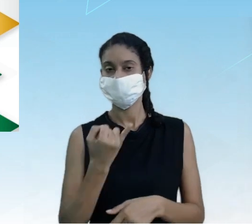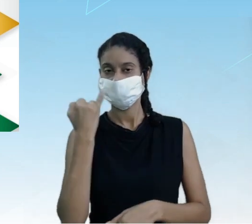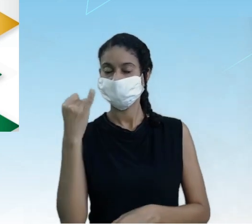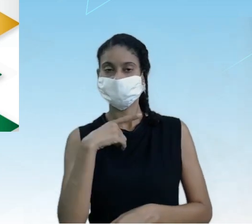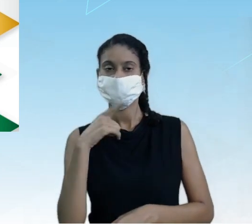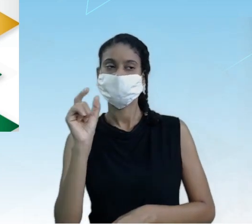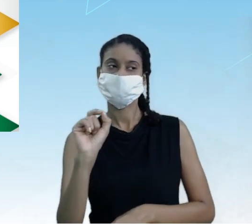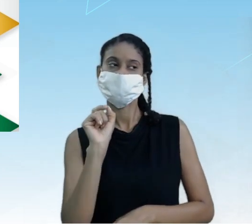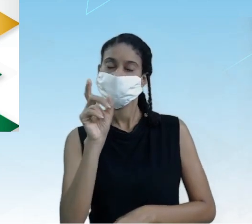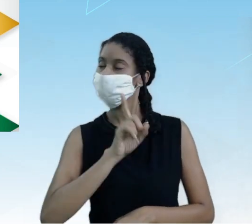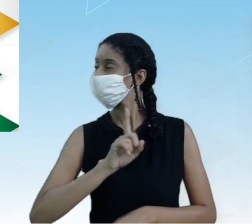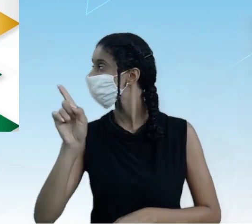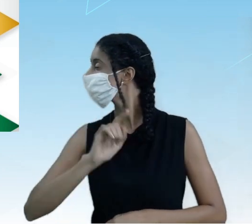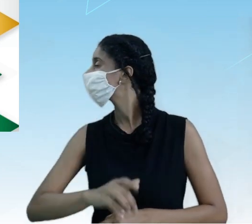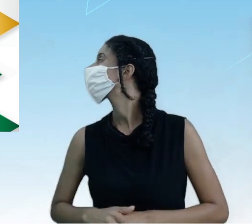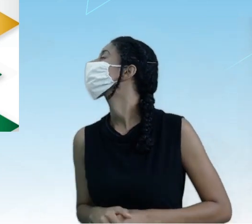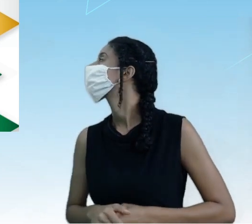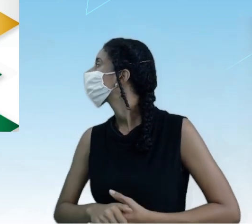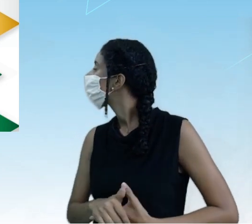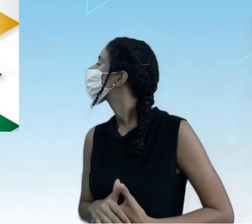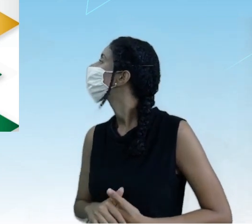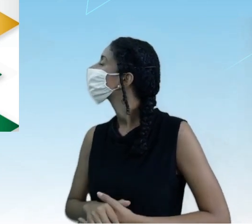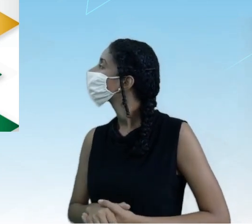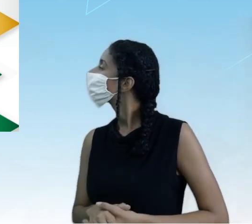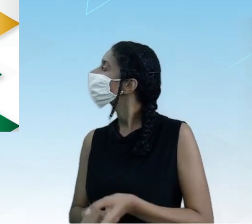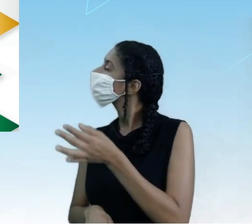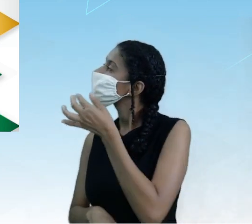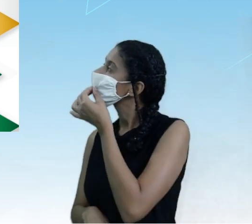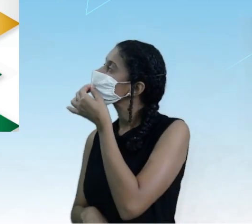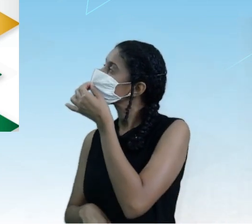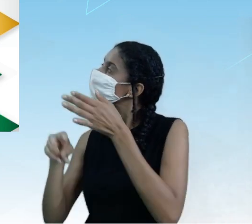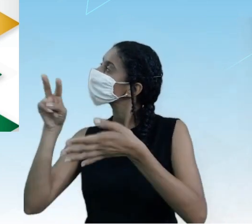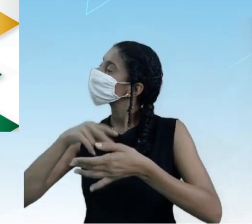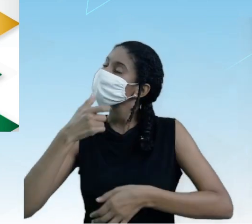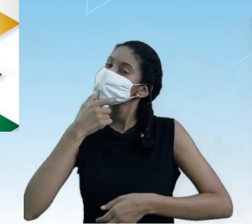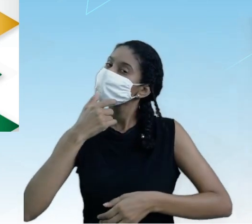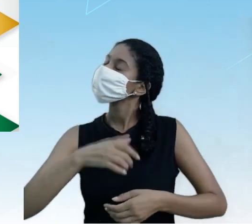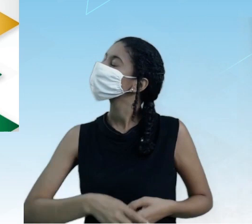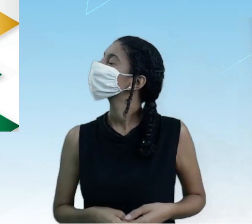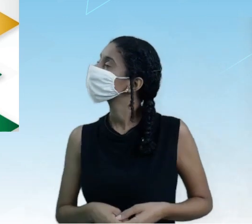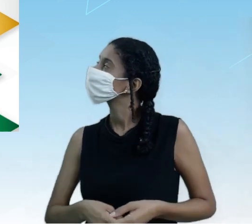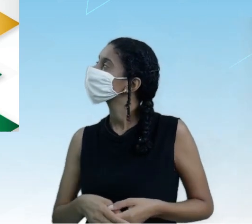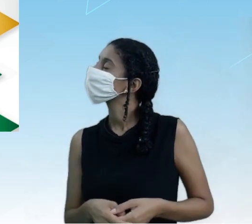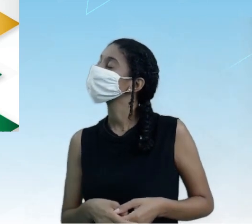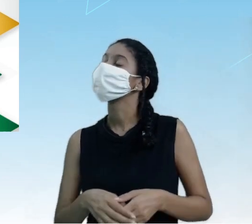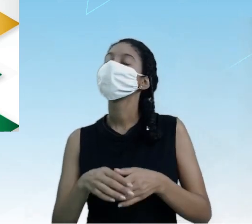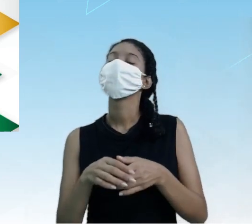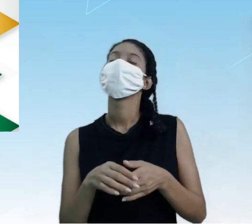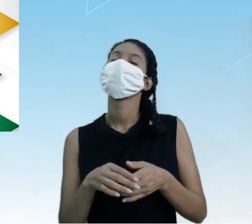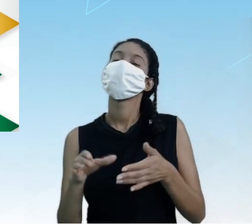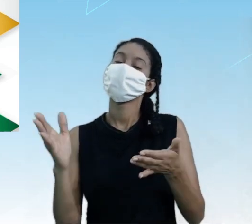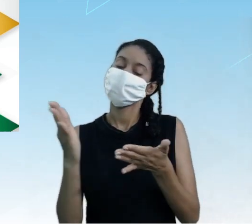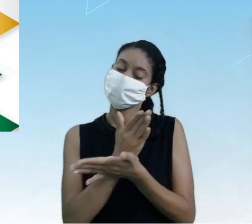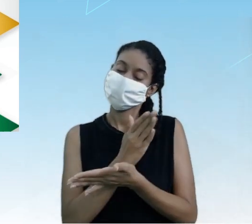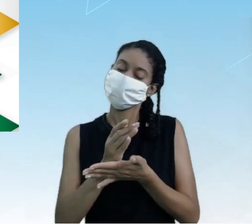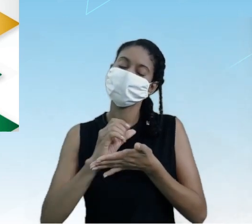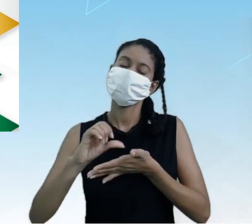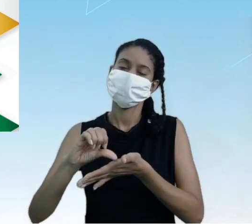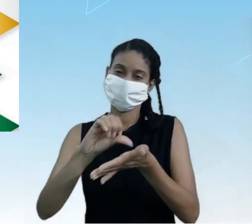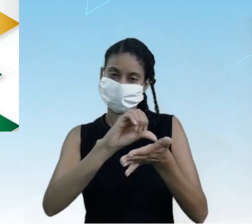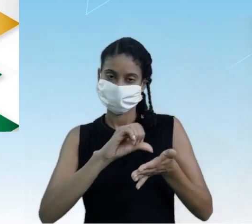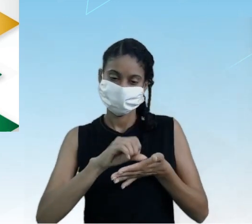a gente tem aí, ó, the Old English colonies became independent. Apesar de algumas colônias inglesas se